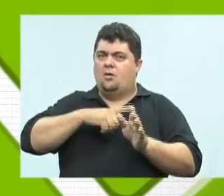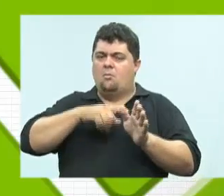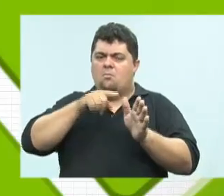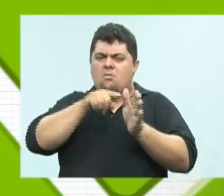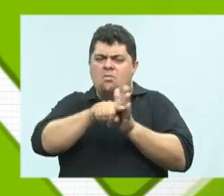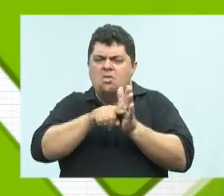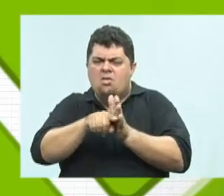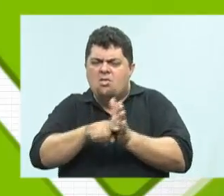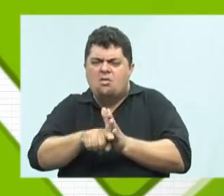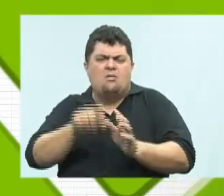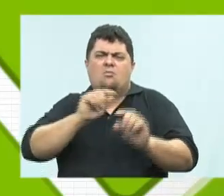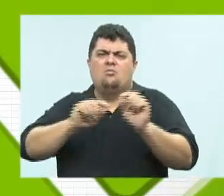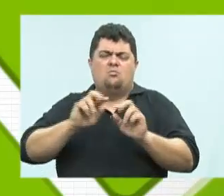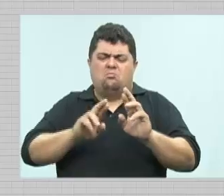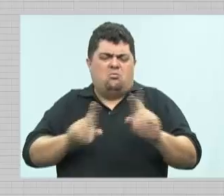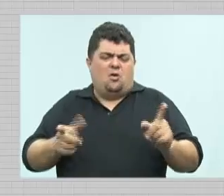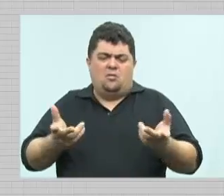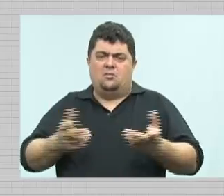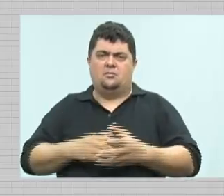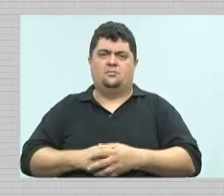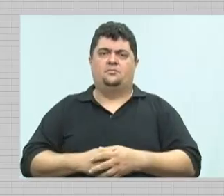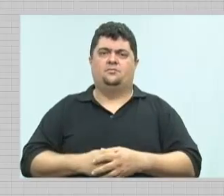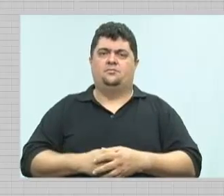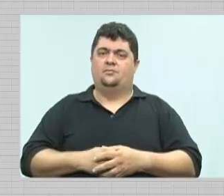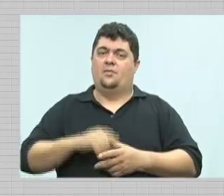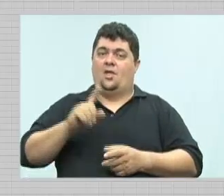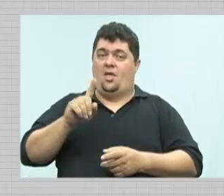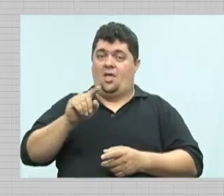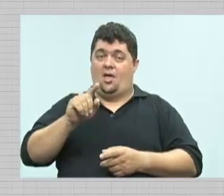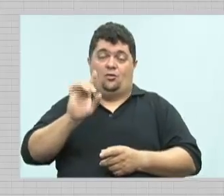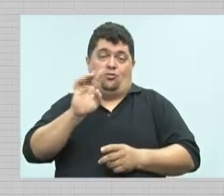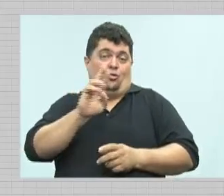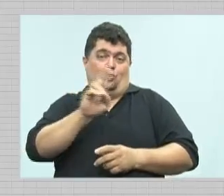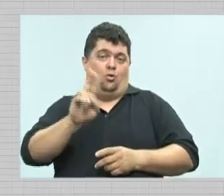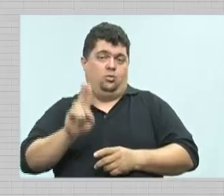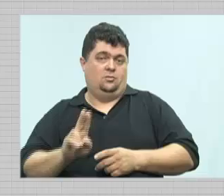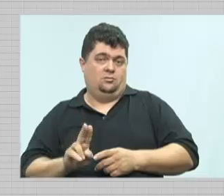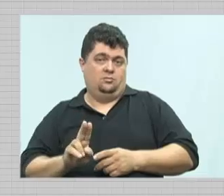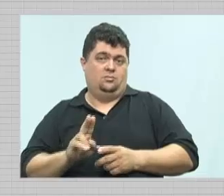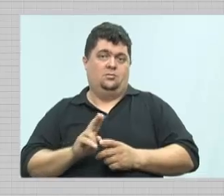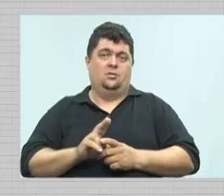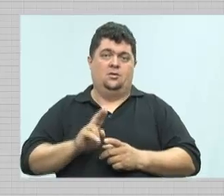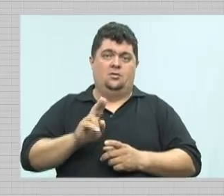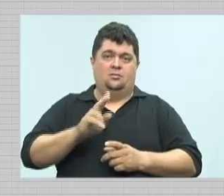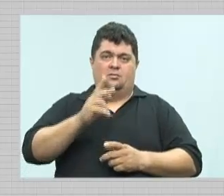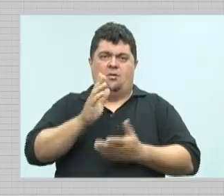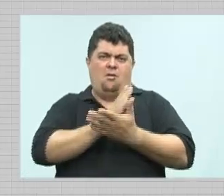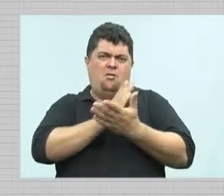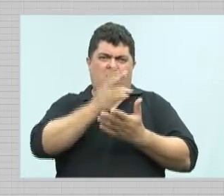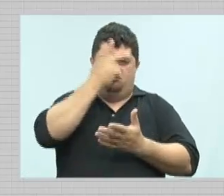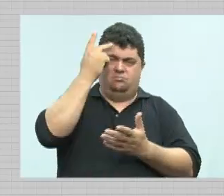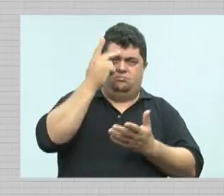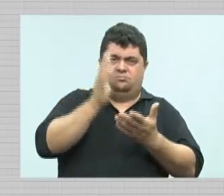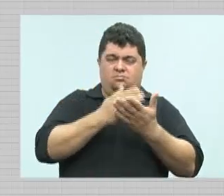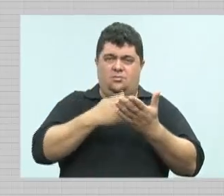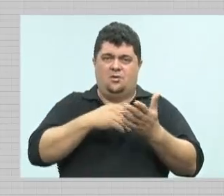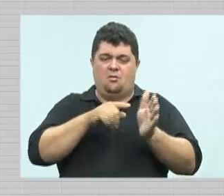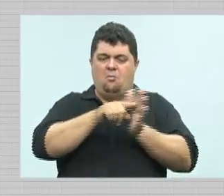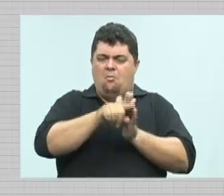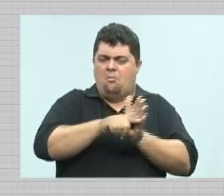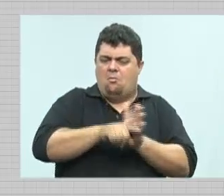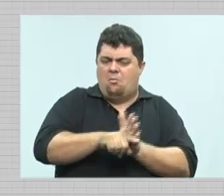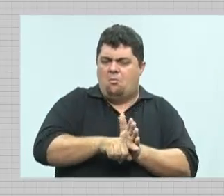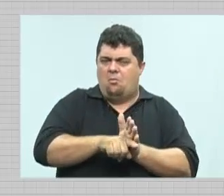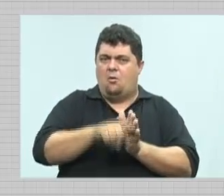pesquisação. O que as difere? Então, é uma questão de nomenclatura. Os autores, alguns definem pesquisação,